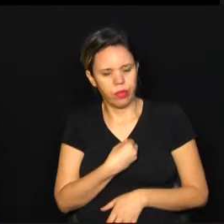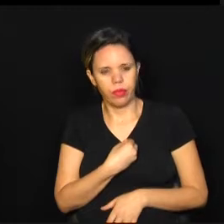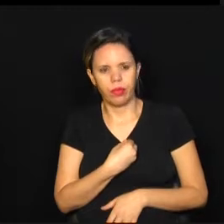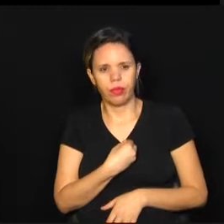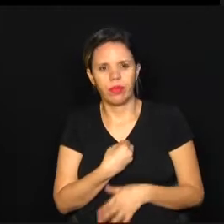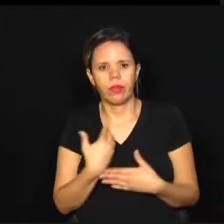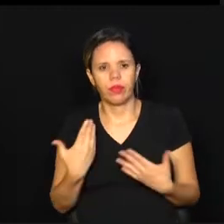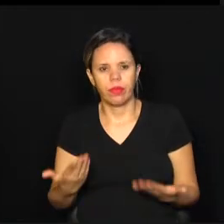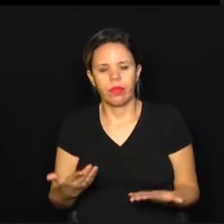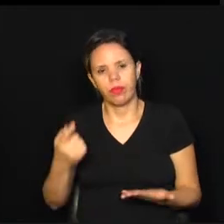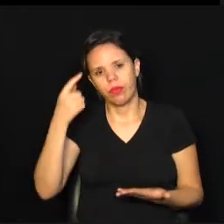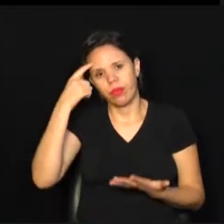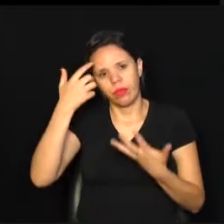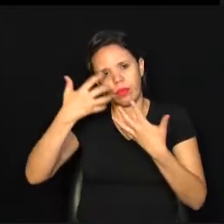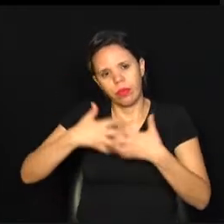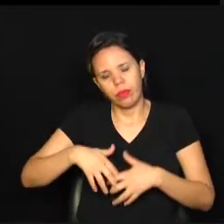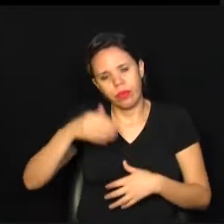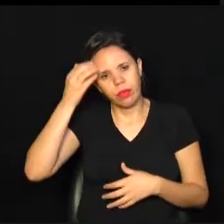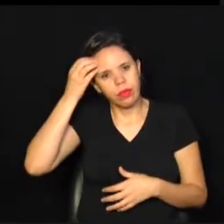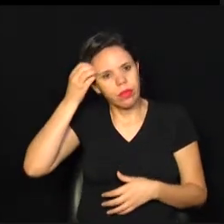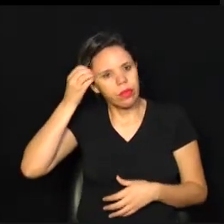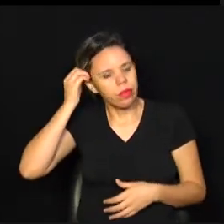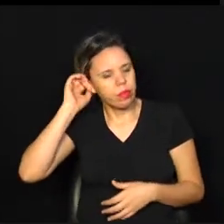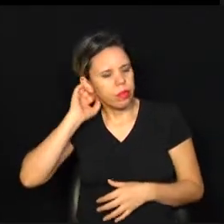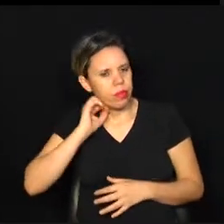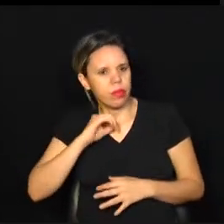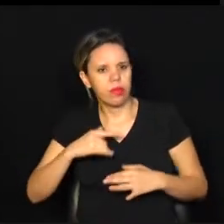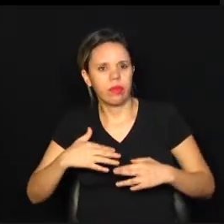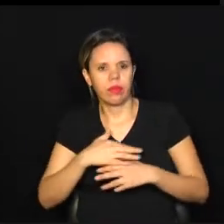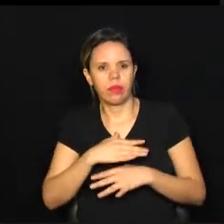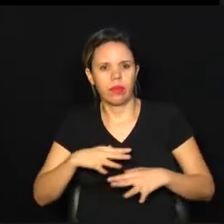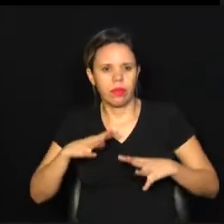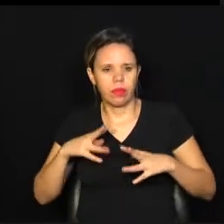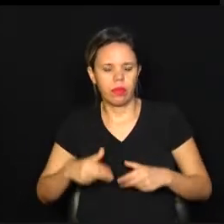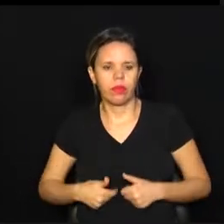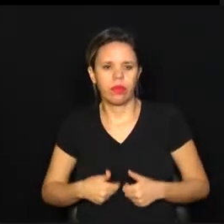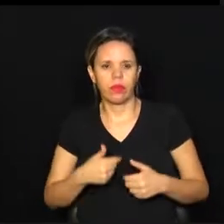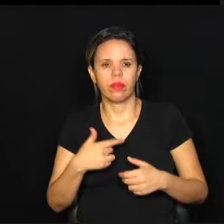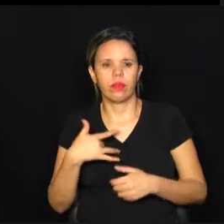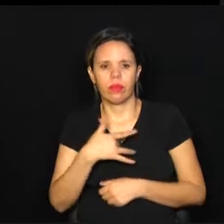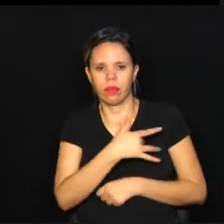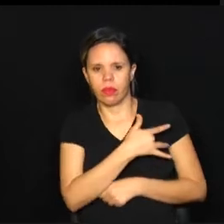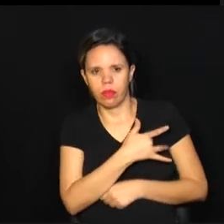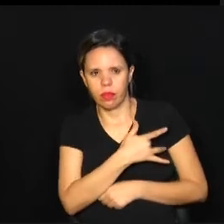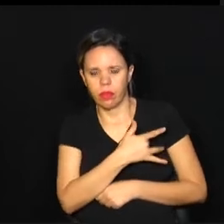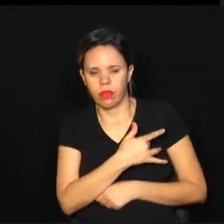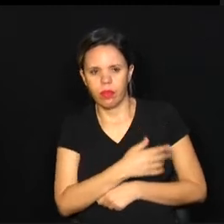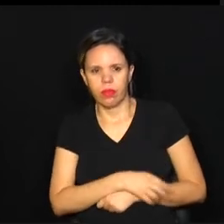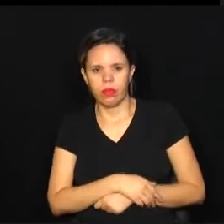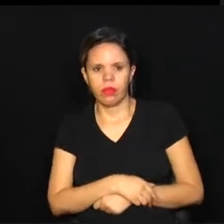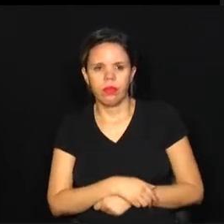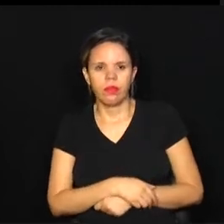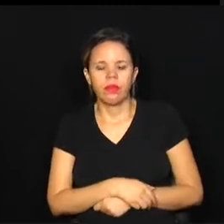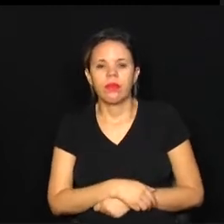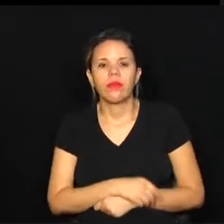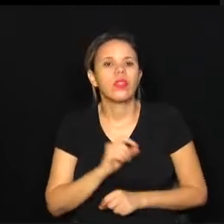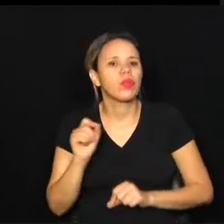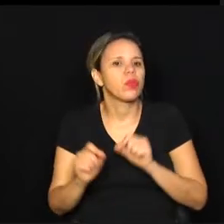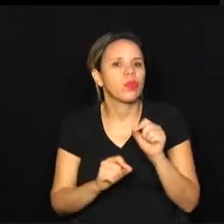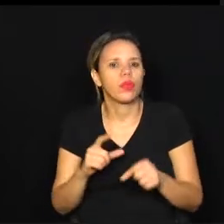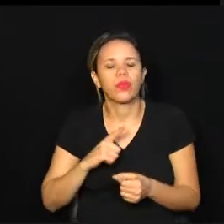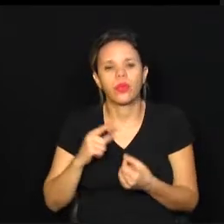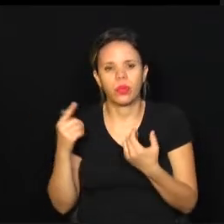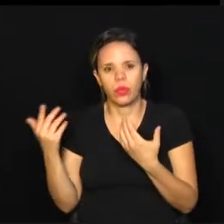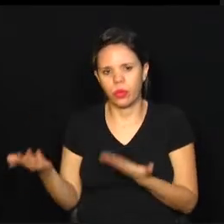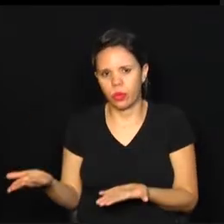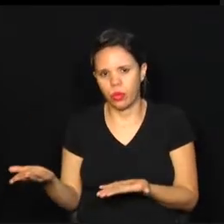Então, pensando nesse eixo do saneamento e da saúde, o que nós temos, né?